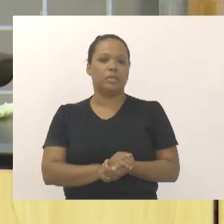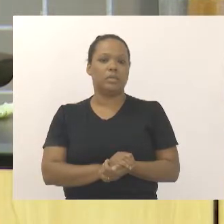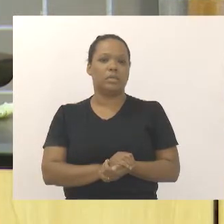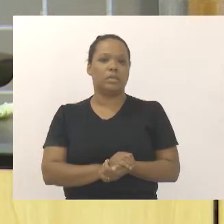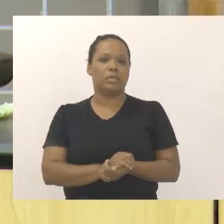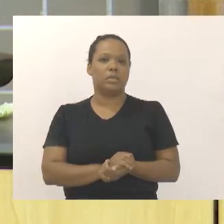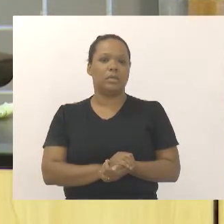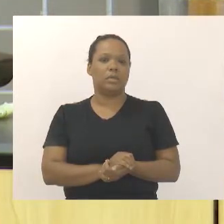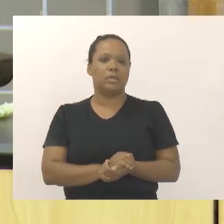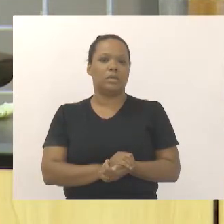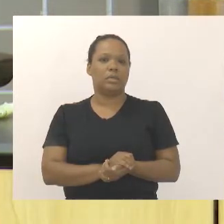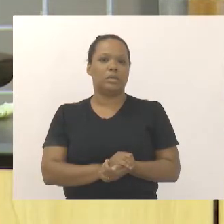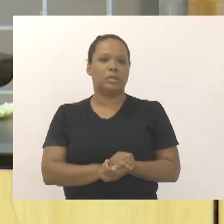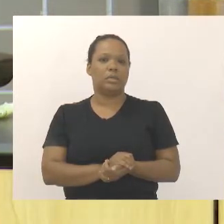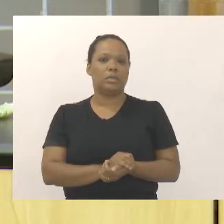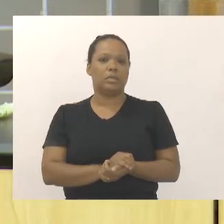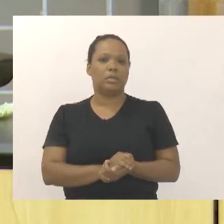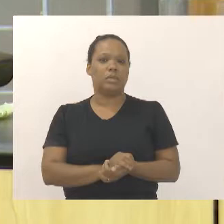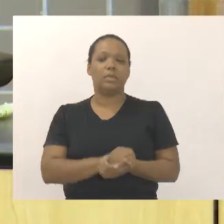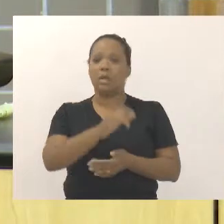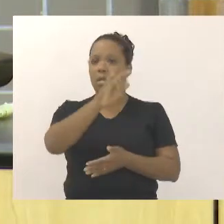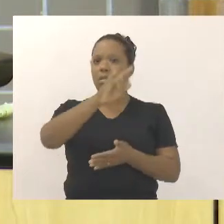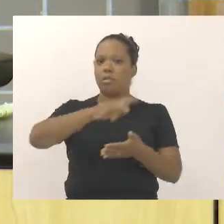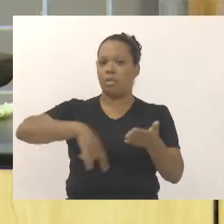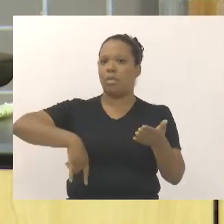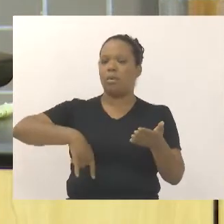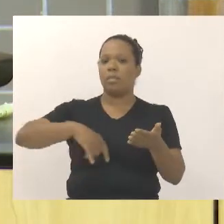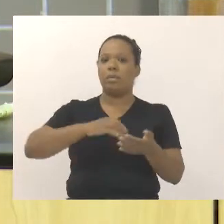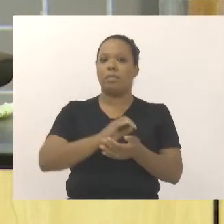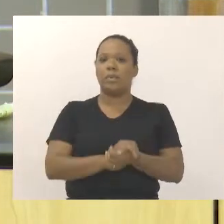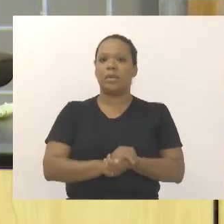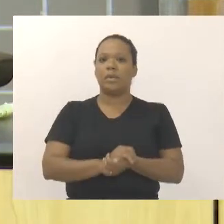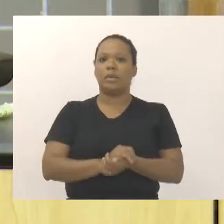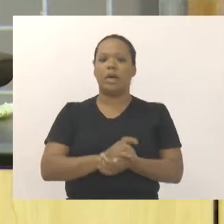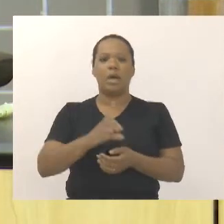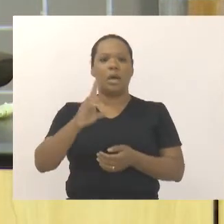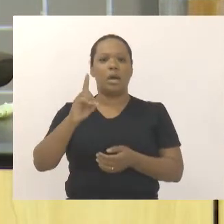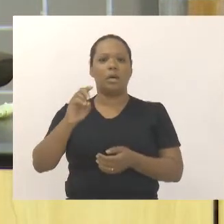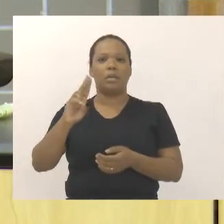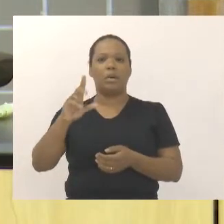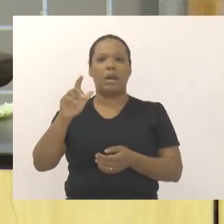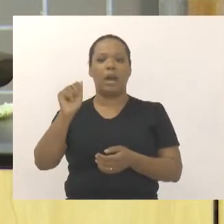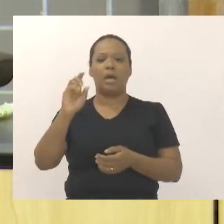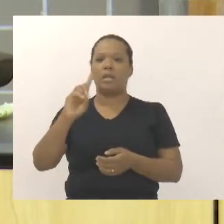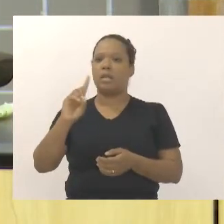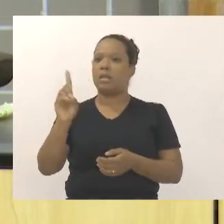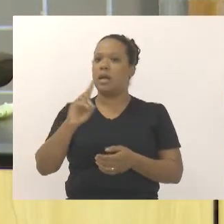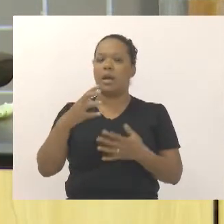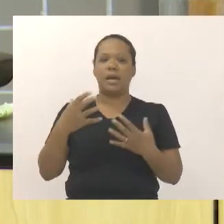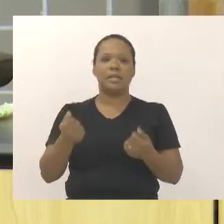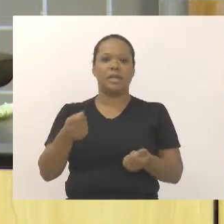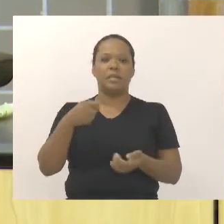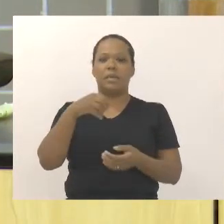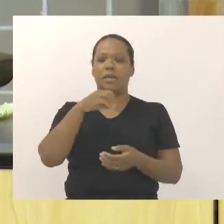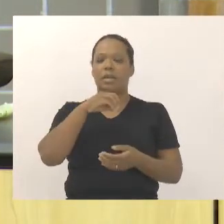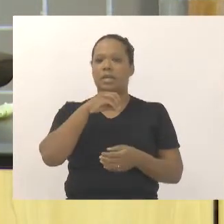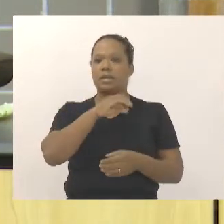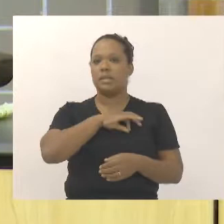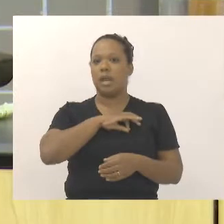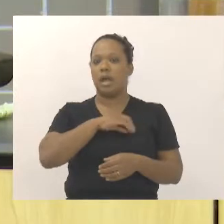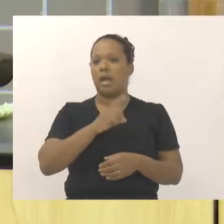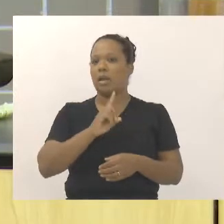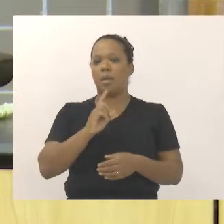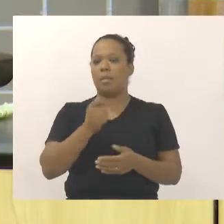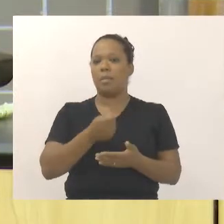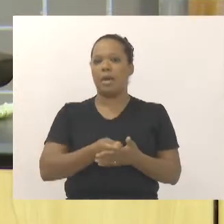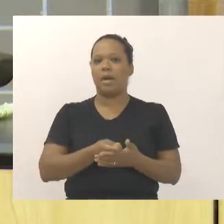o Estado, que faz documento dizendo que a doula não é remunerada. Porque a gente já passa uma